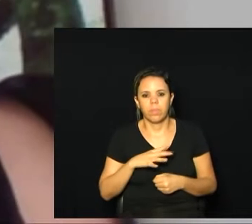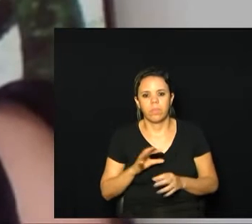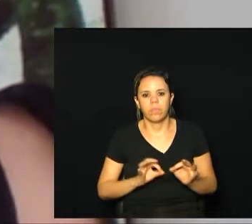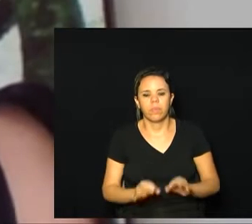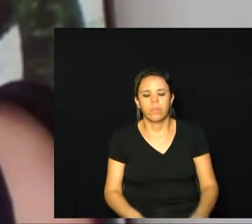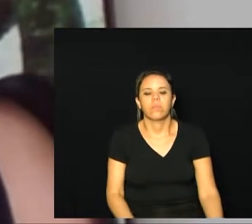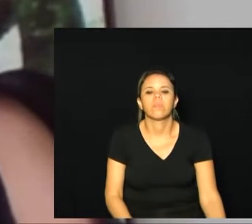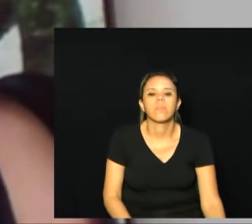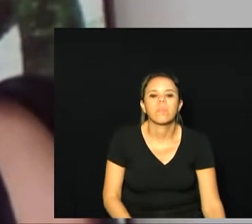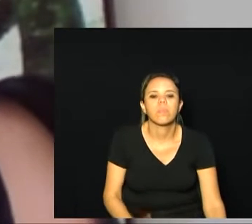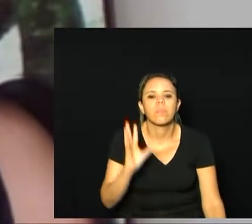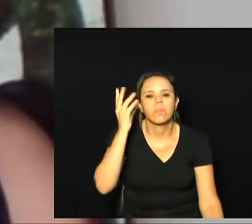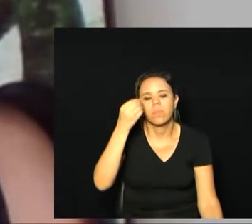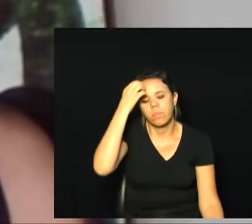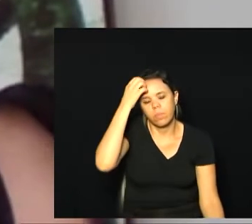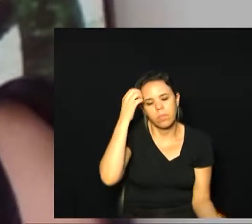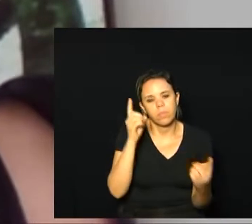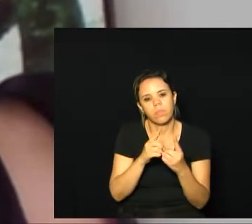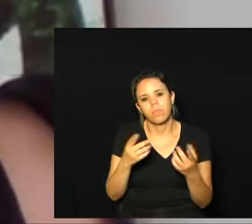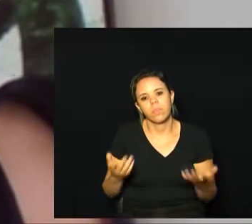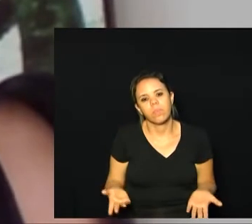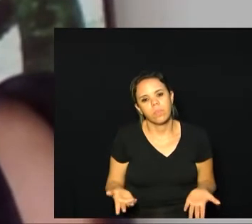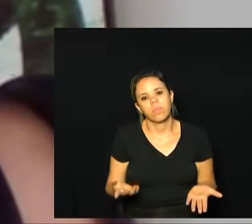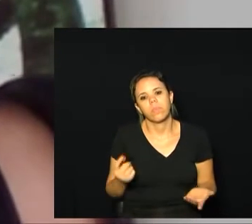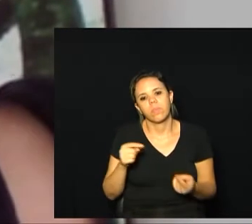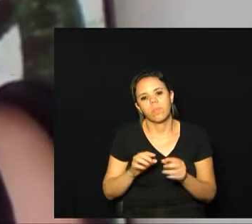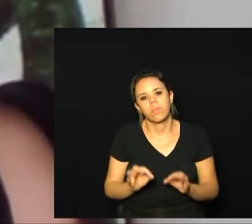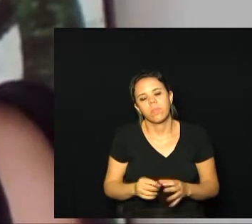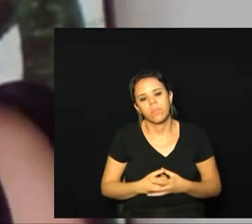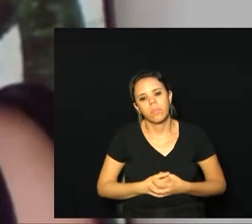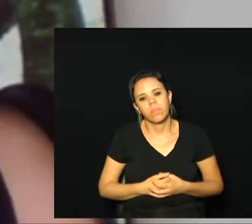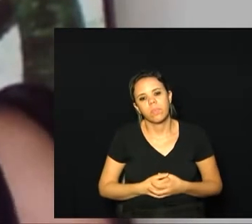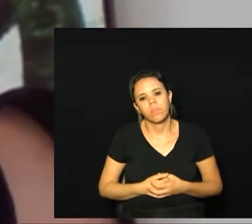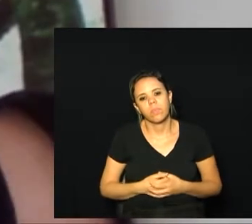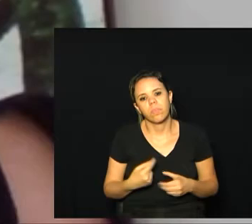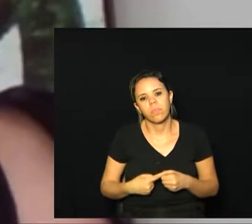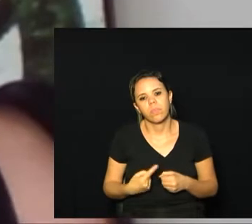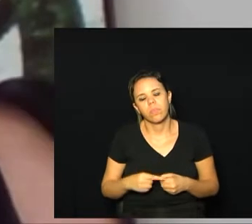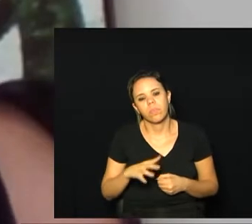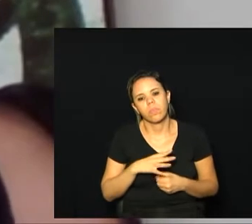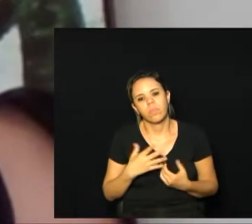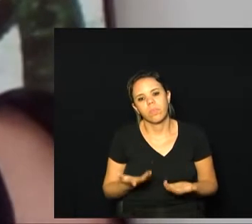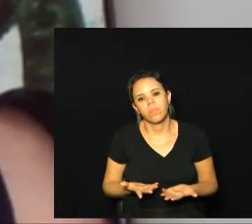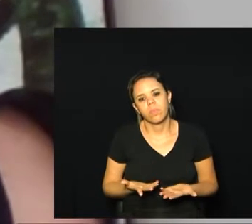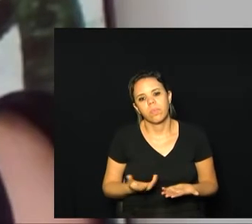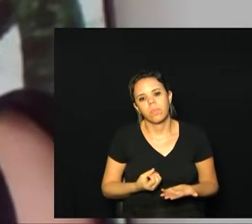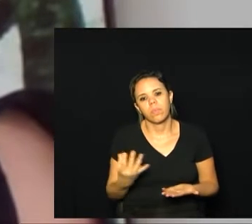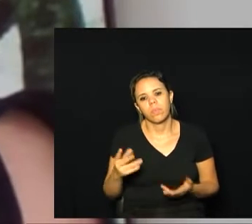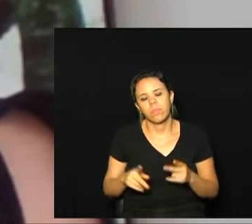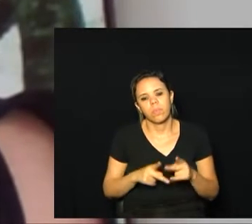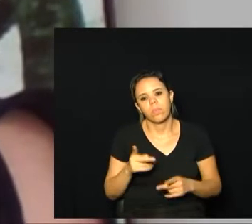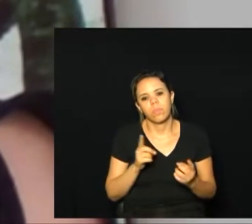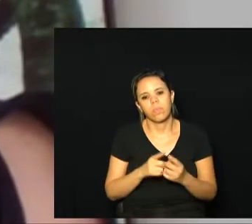redigir o que ele entende como prestação de serviço ideal para aquele município, quantos munícipes